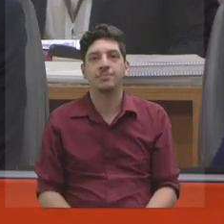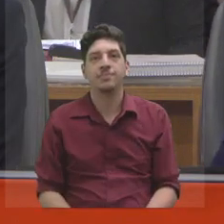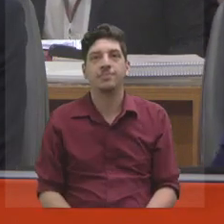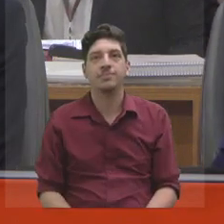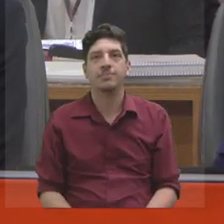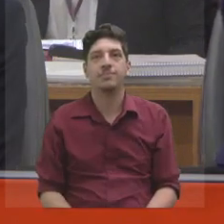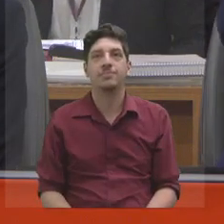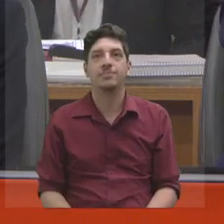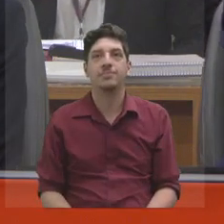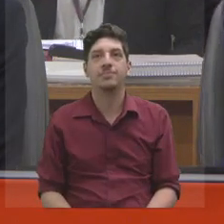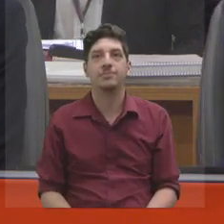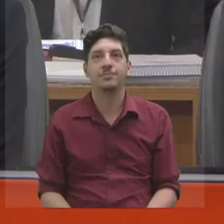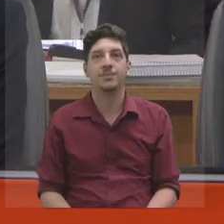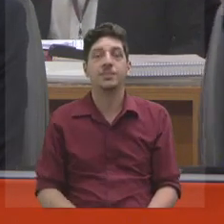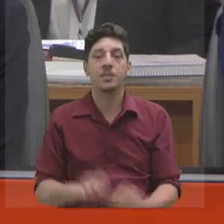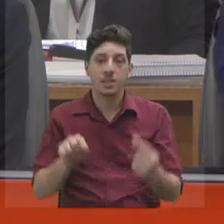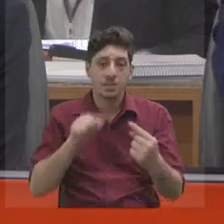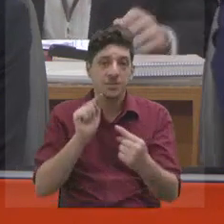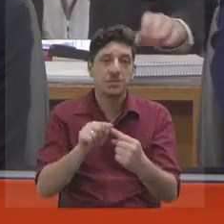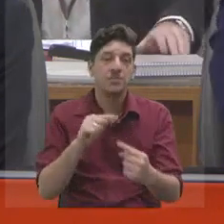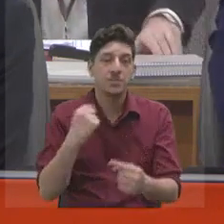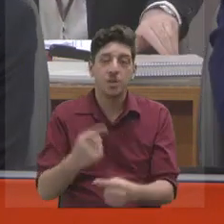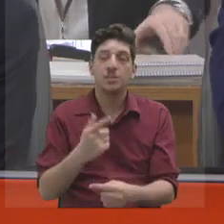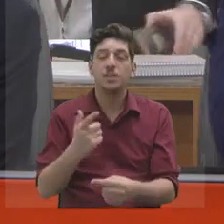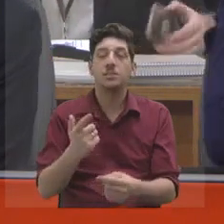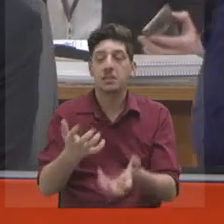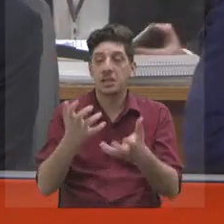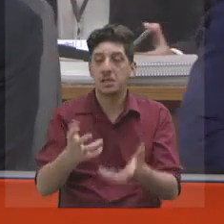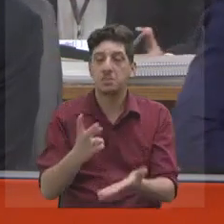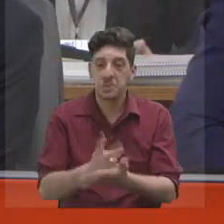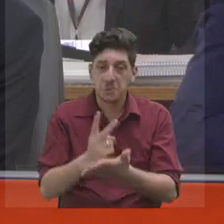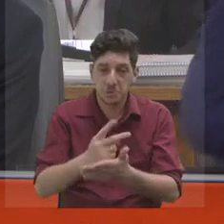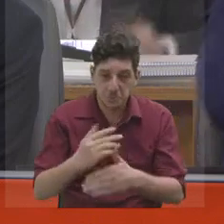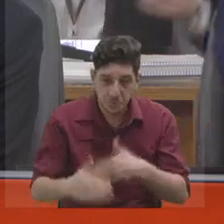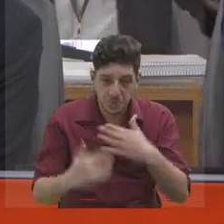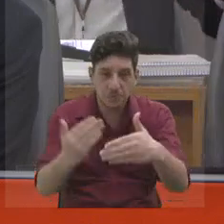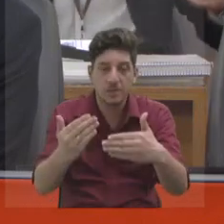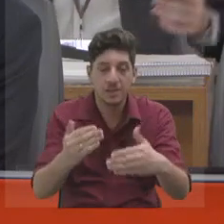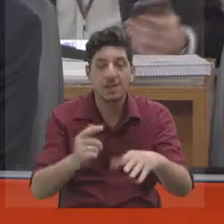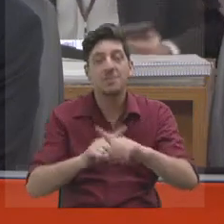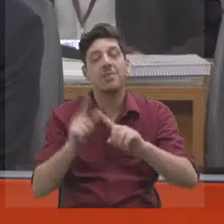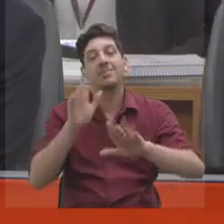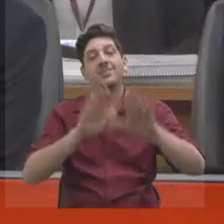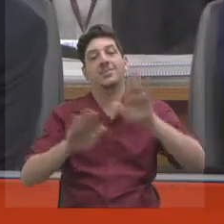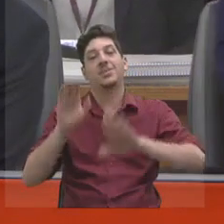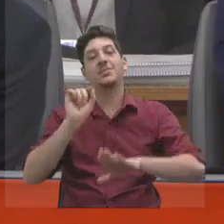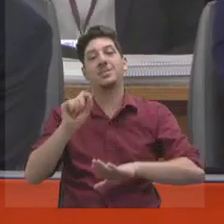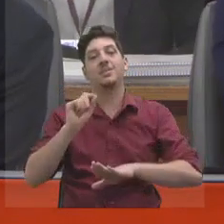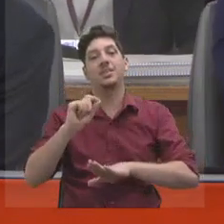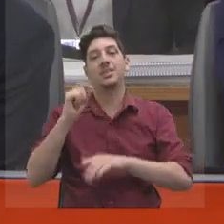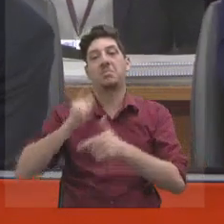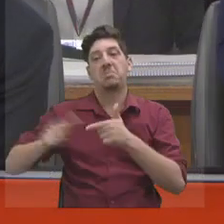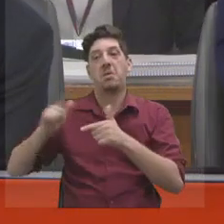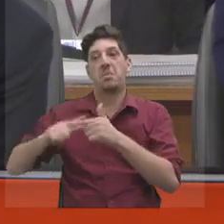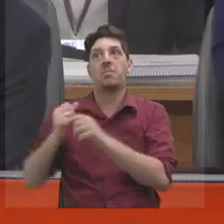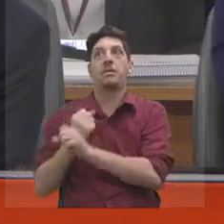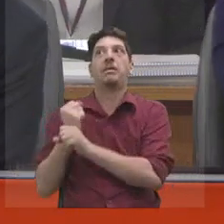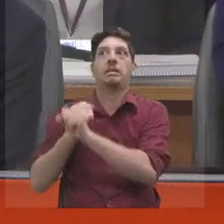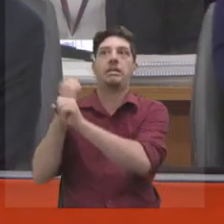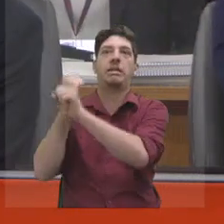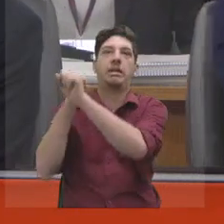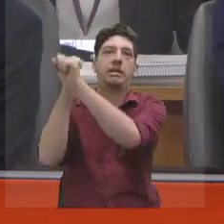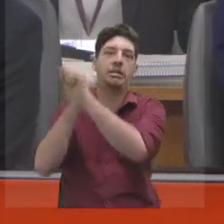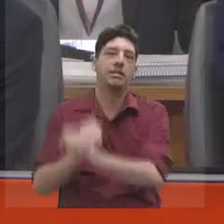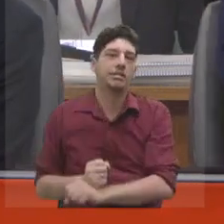né uma grande gente pretende levar adiante e com muito cuidado né o brinco também que é problema de década a gente não resolve da noite para o dia né